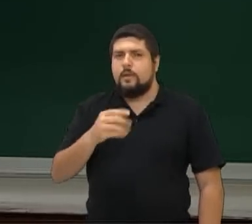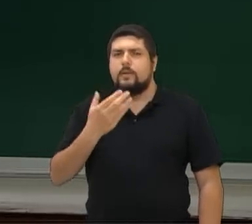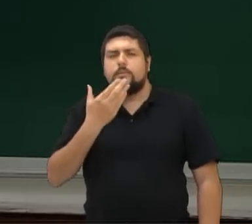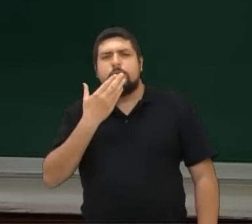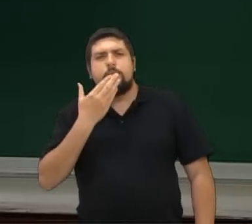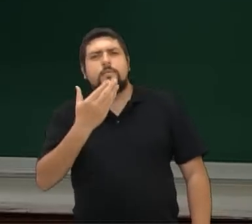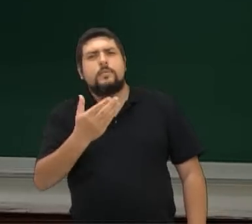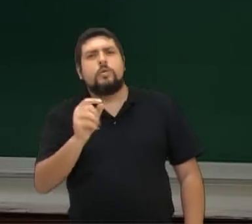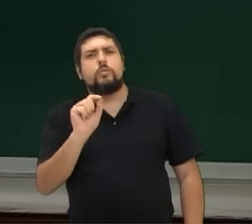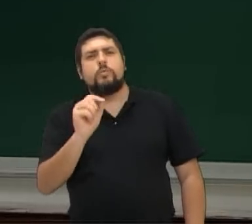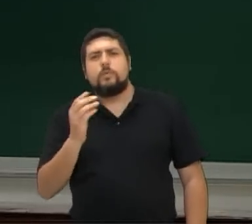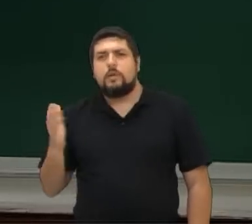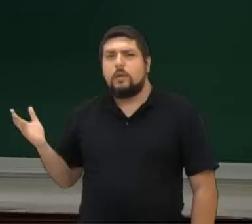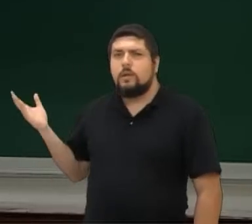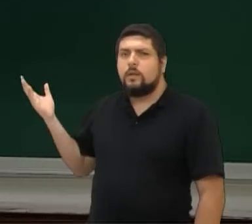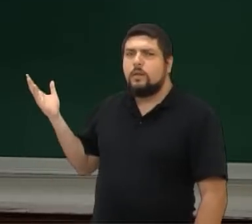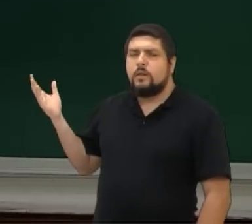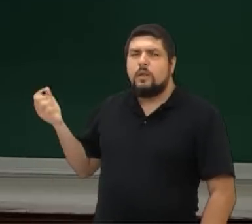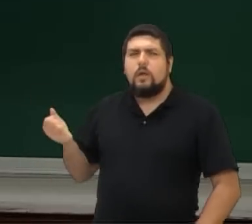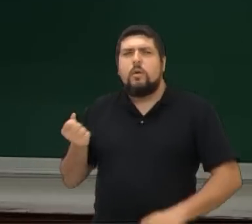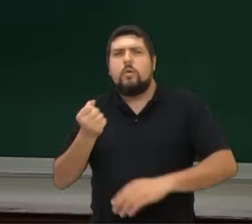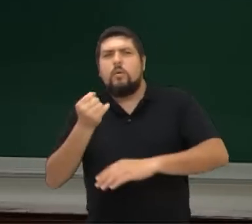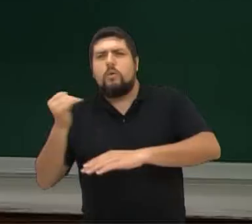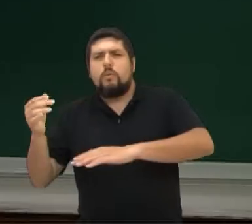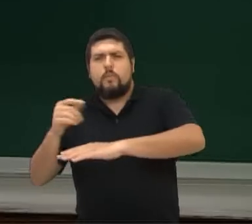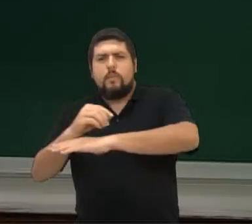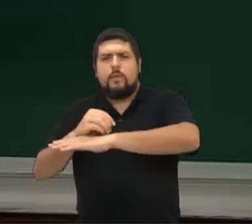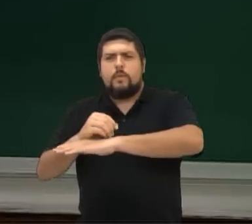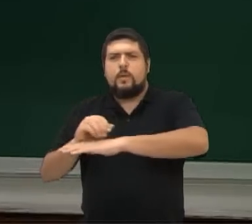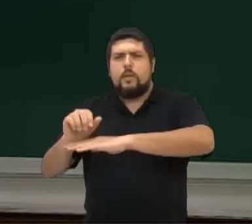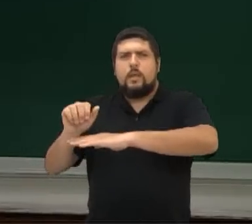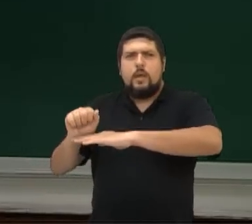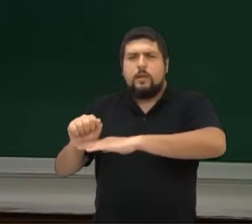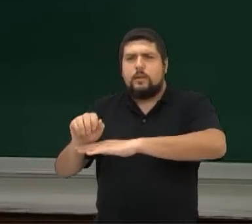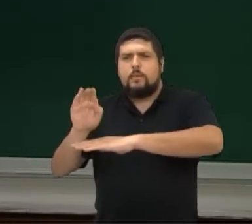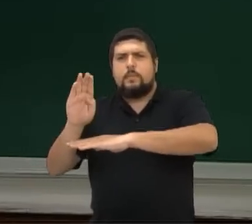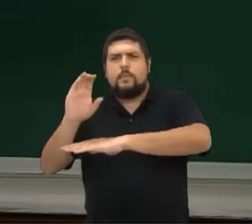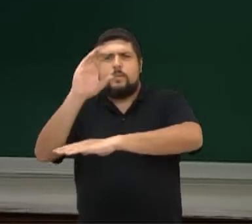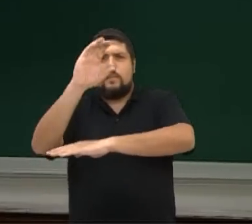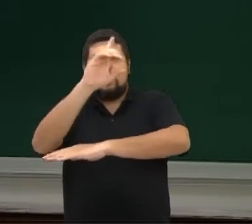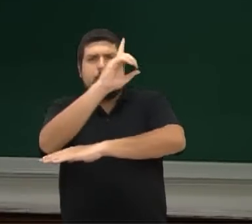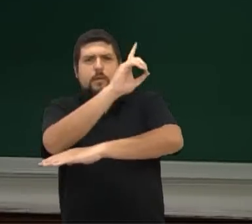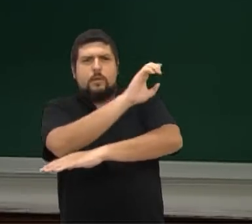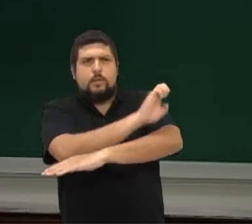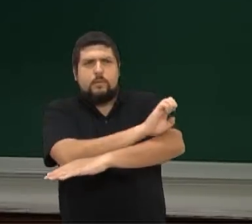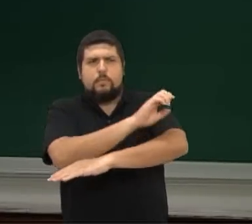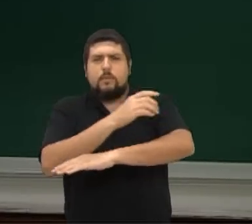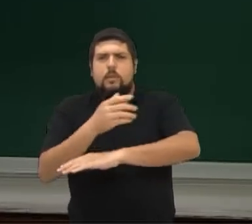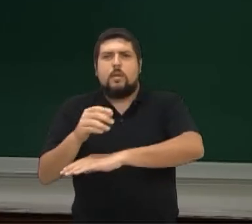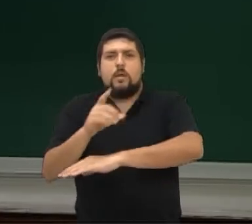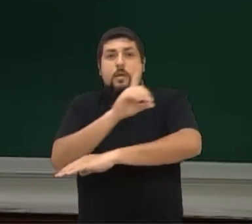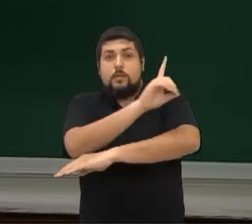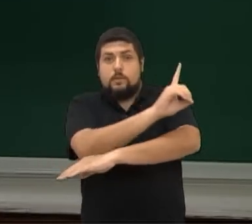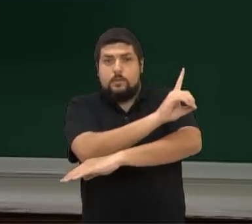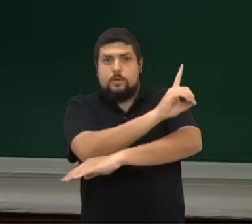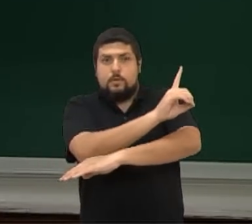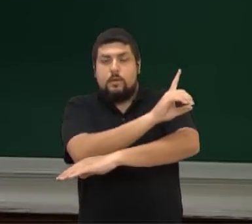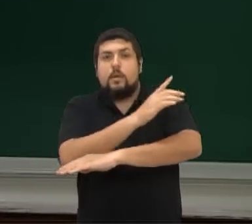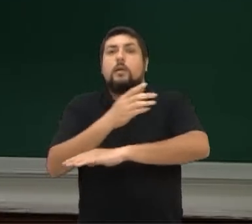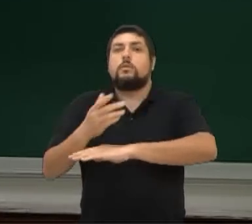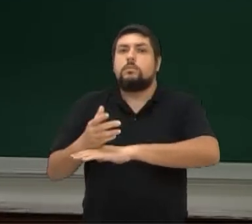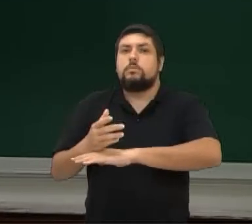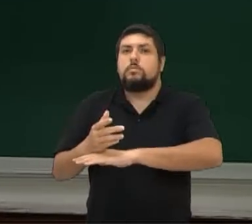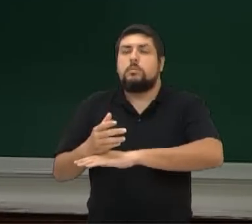calcular, determinar a medida desses ângulos. Então veja, observe a figura do transferidor e dê as medidas